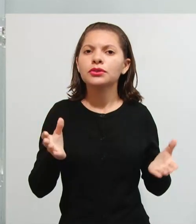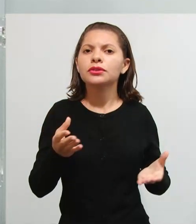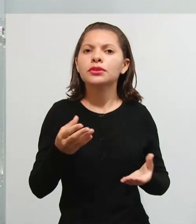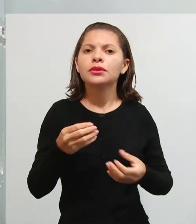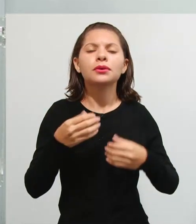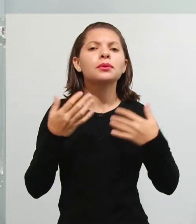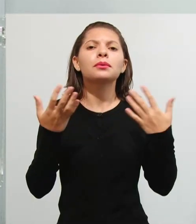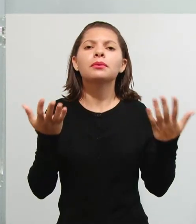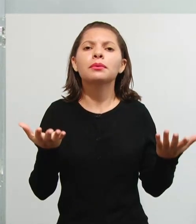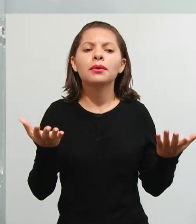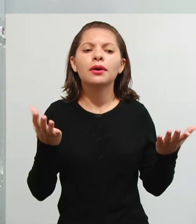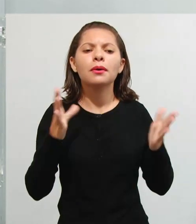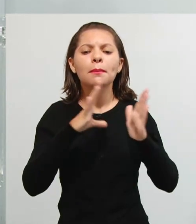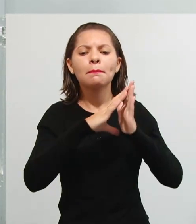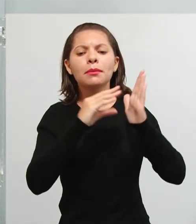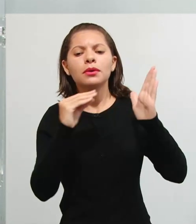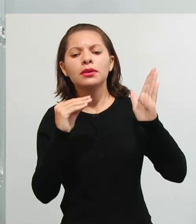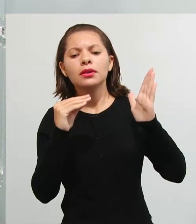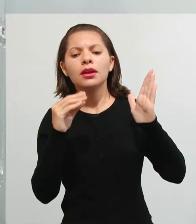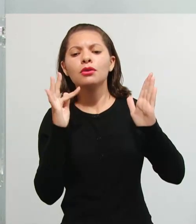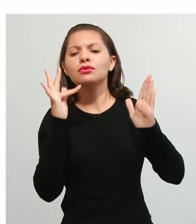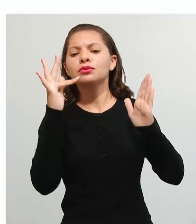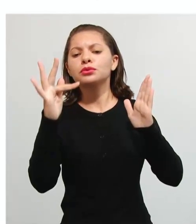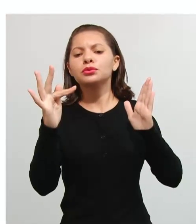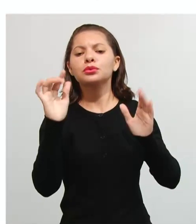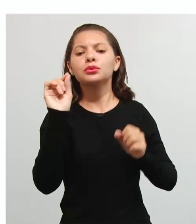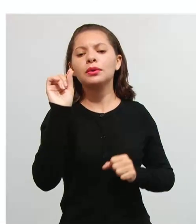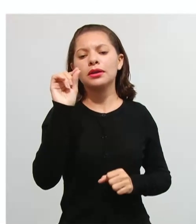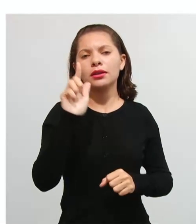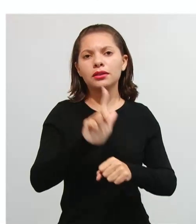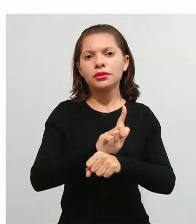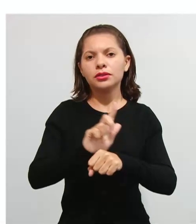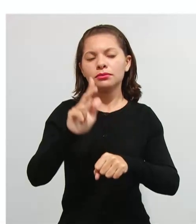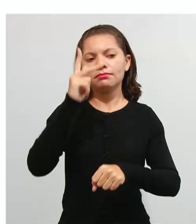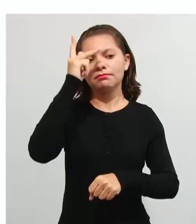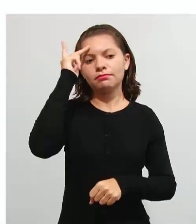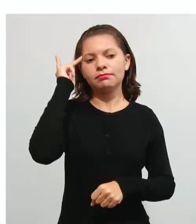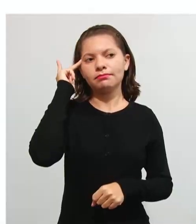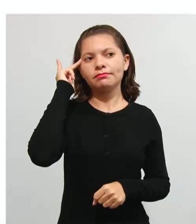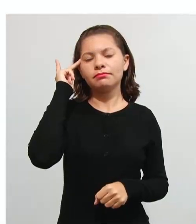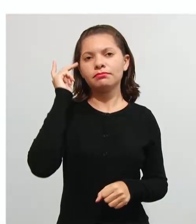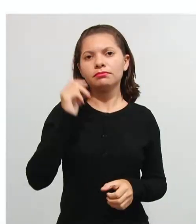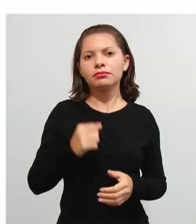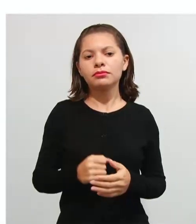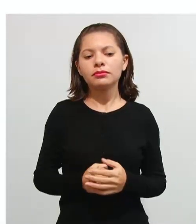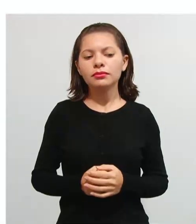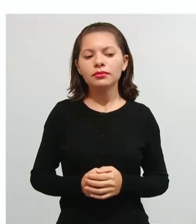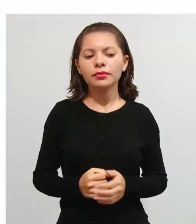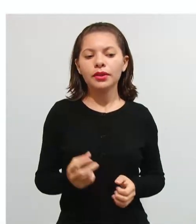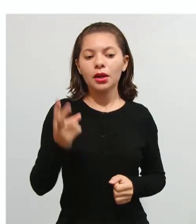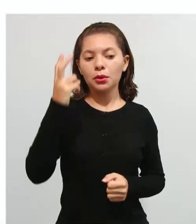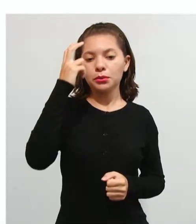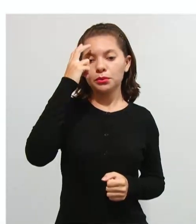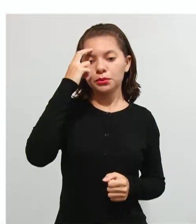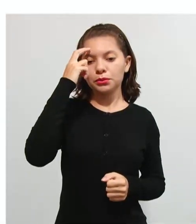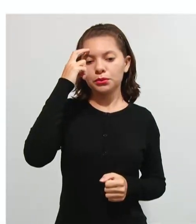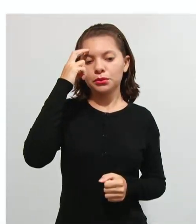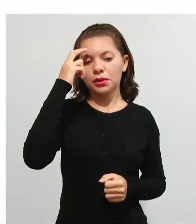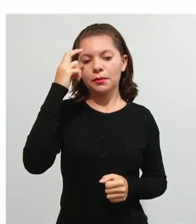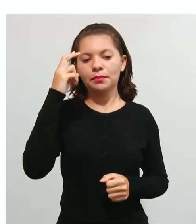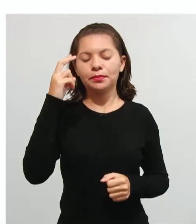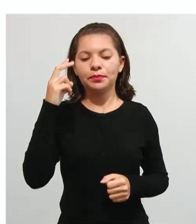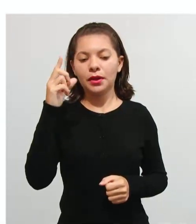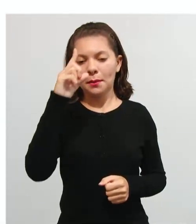tendência? O que vai ser daqui para frente da gestão de pessoas, né? E a cultura organizacional é